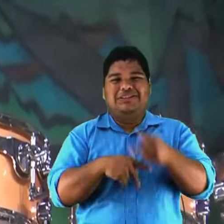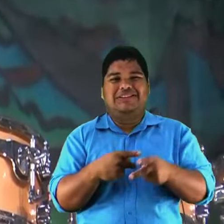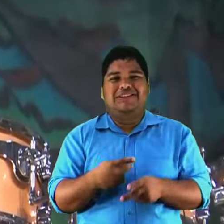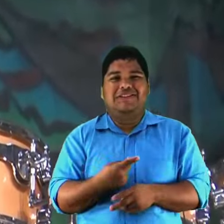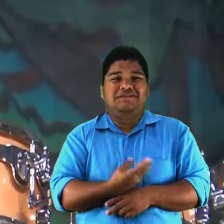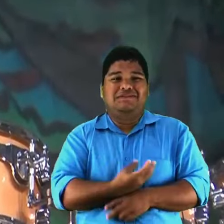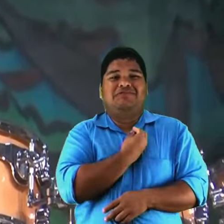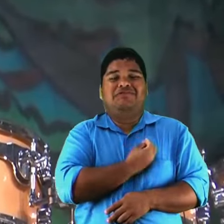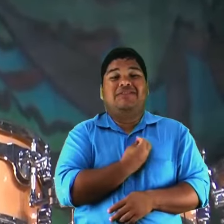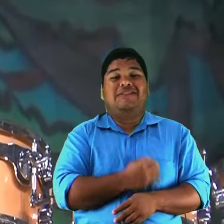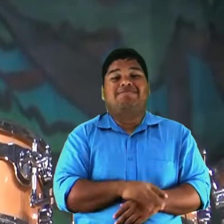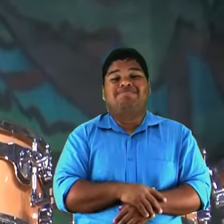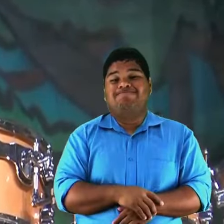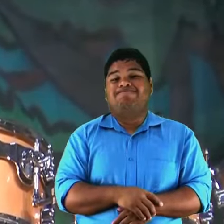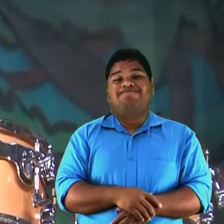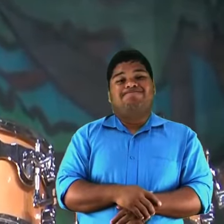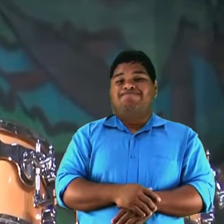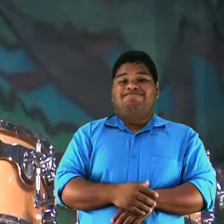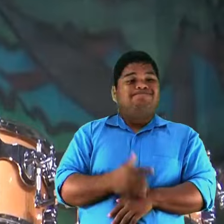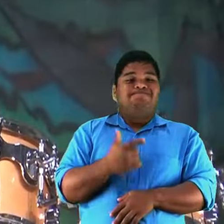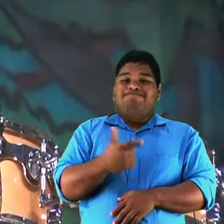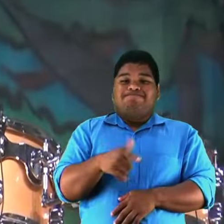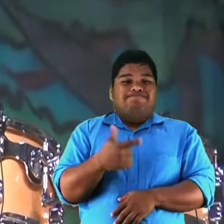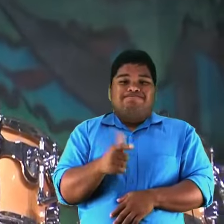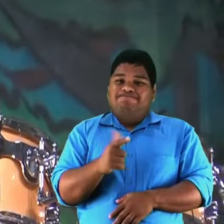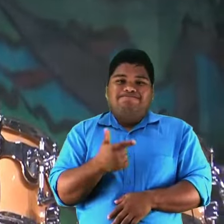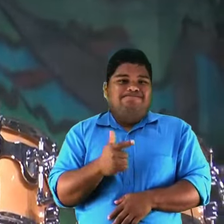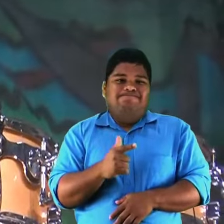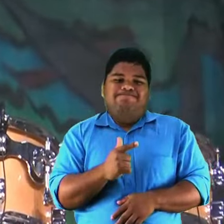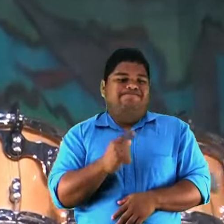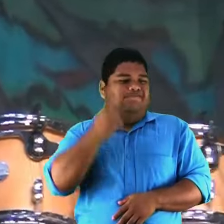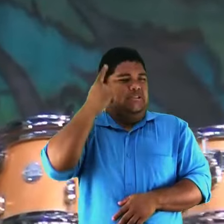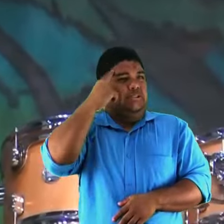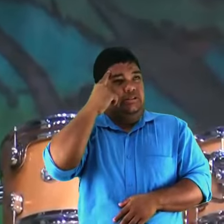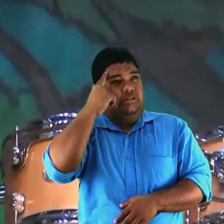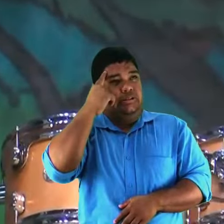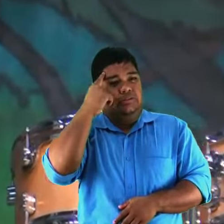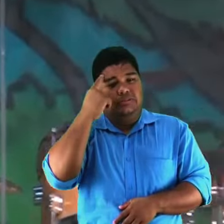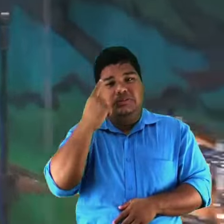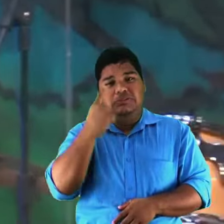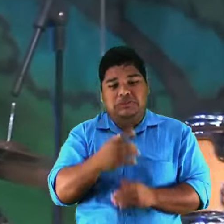não pensaram naqueles que vão dar continuidade à obra.